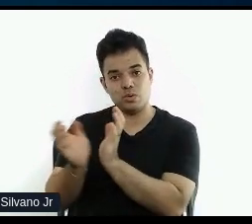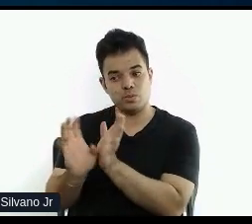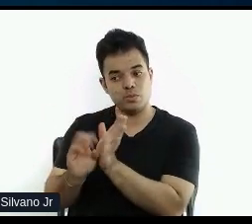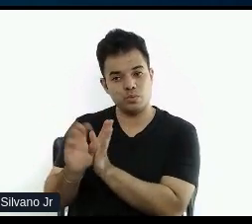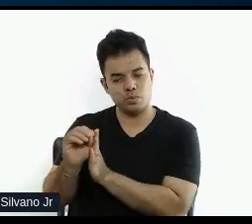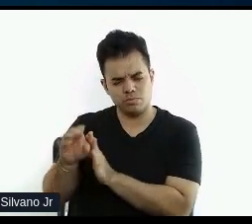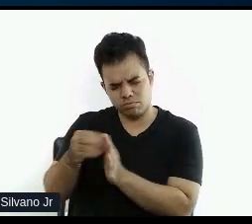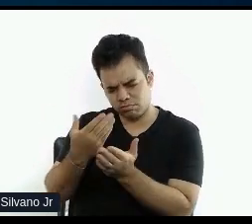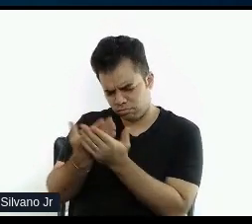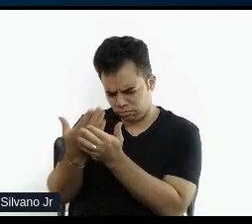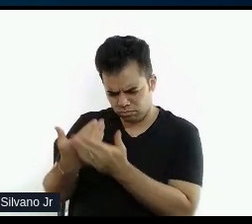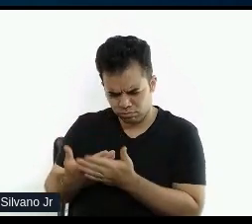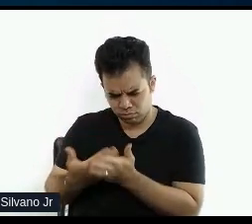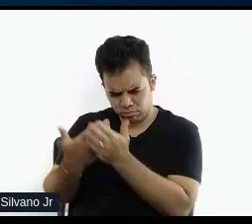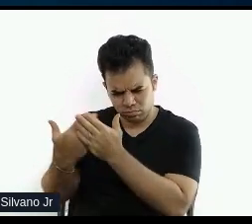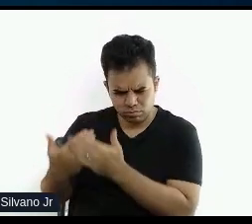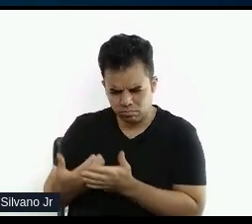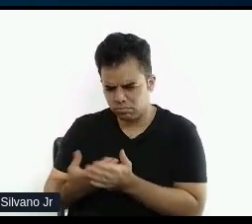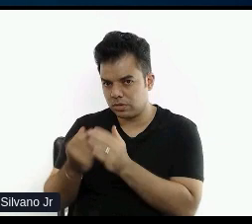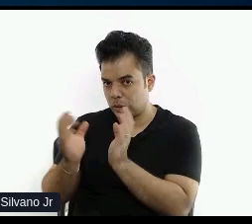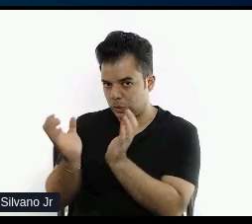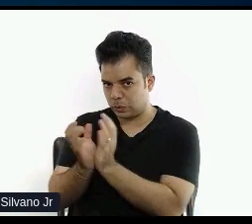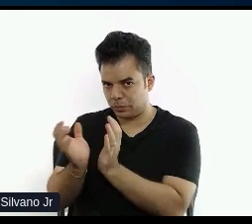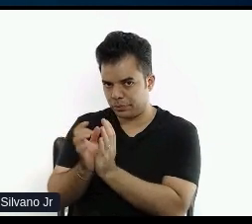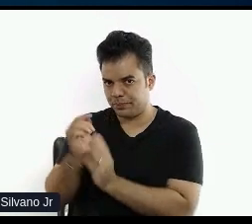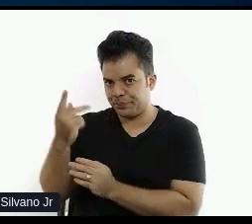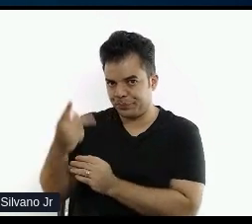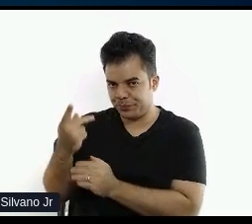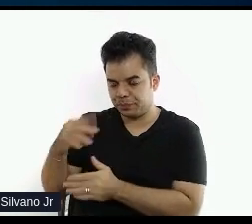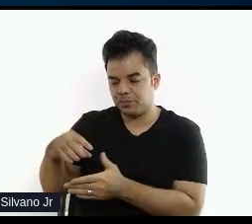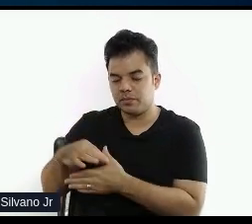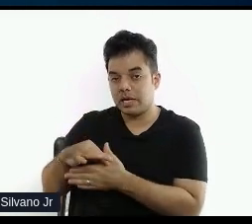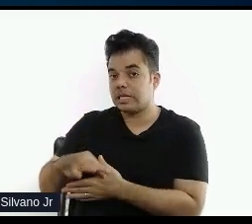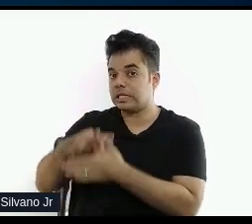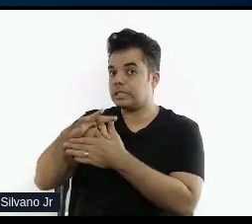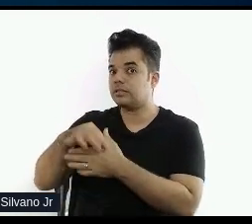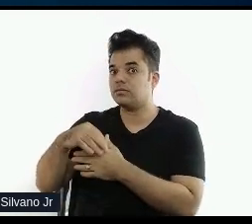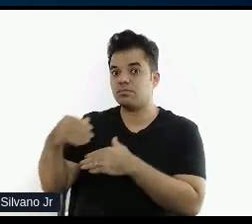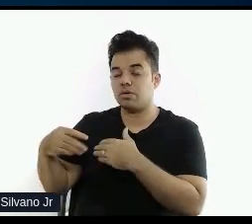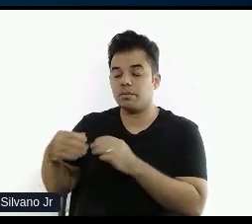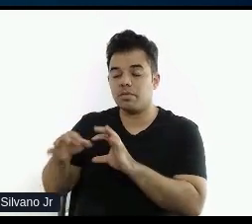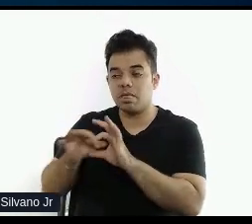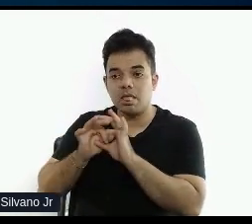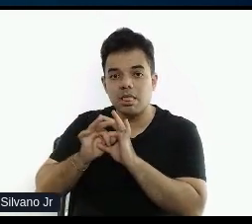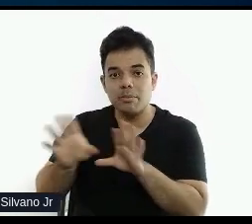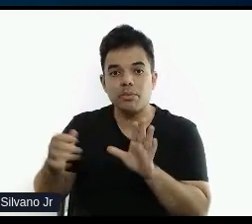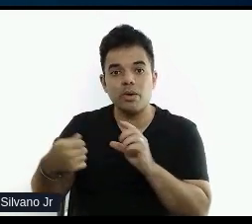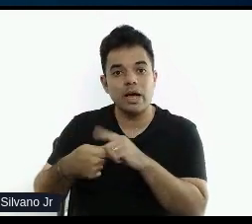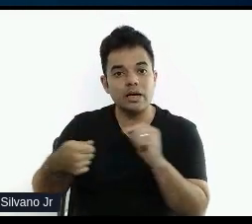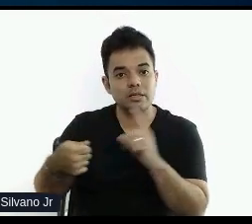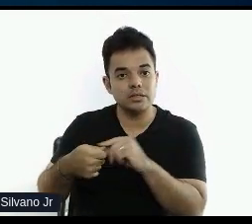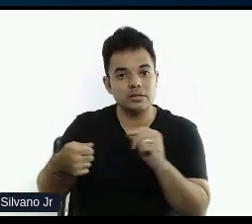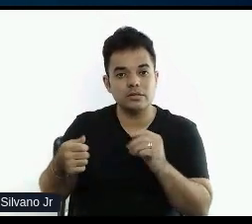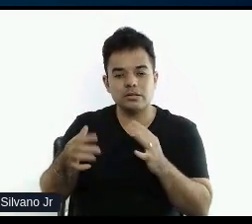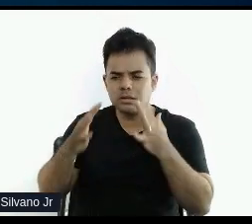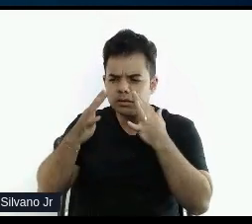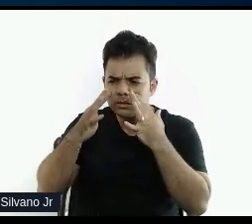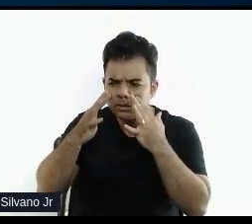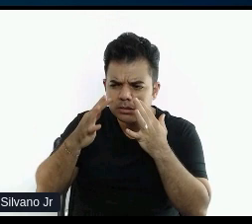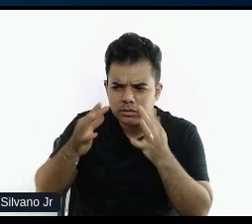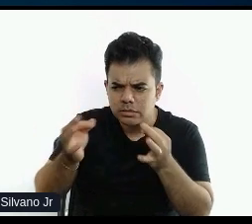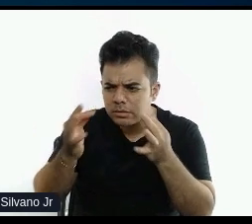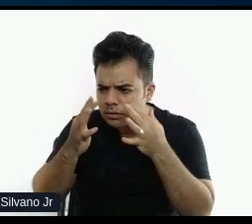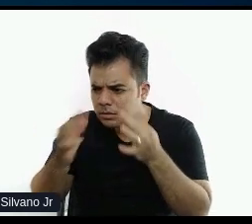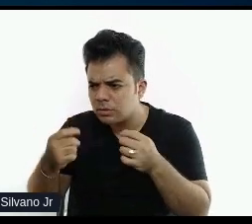pesquisa do próprio Google, que liberou esses modelos, né? Liberou um artigo, Attention is all you need, né? Tipo, atenção é tudo